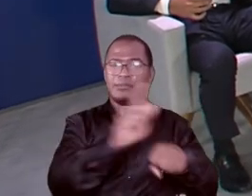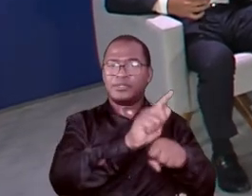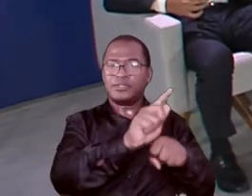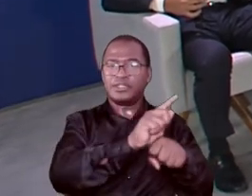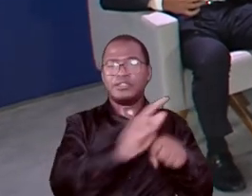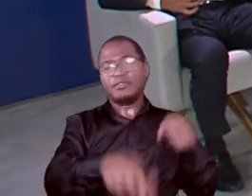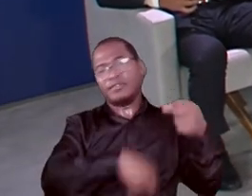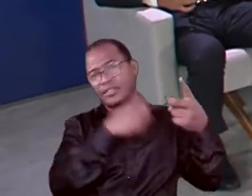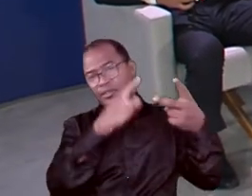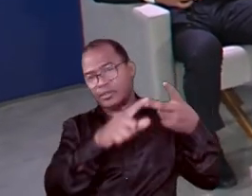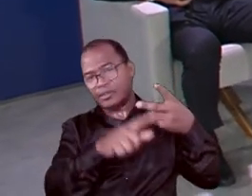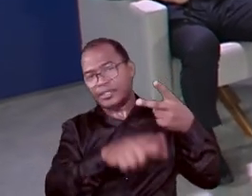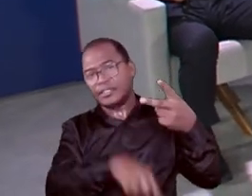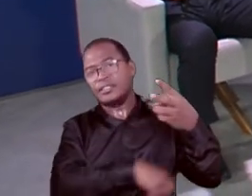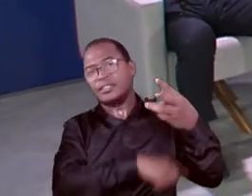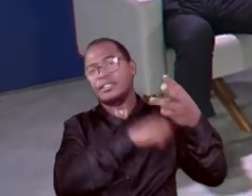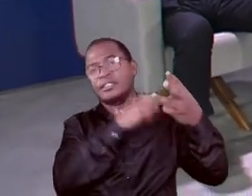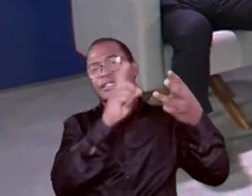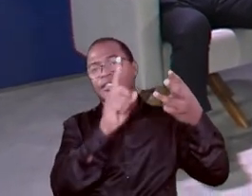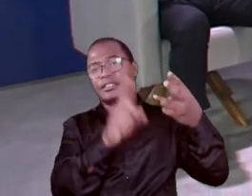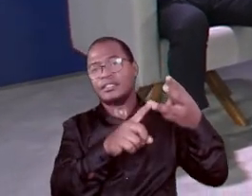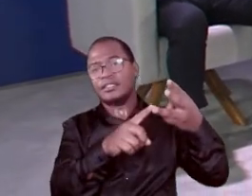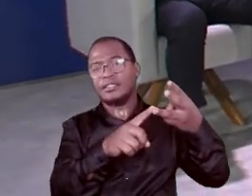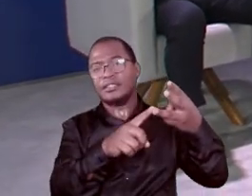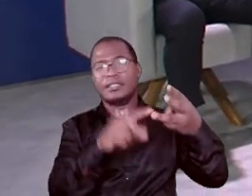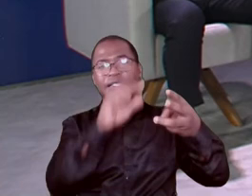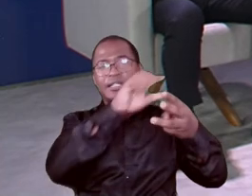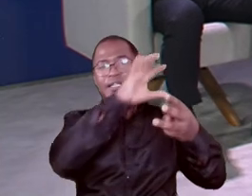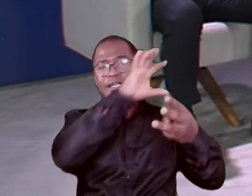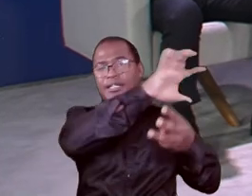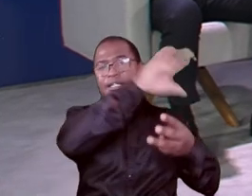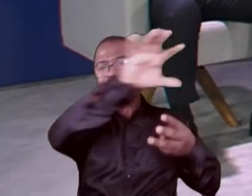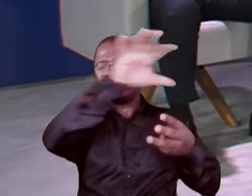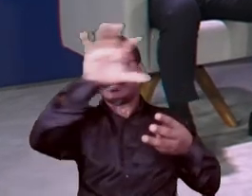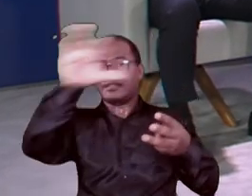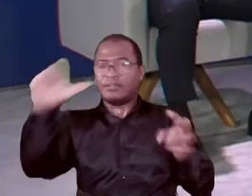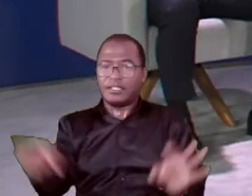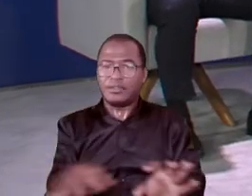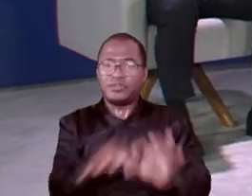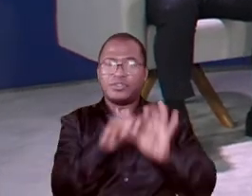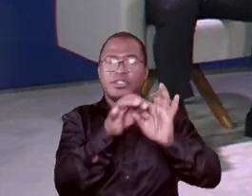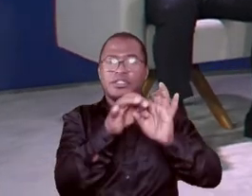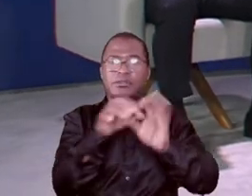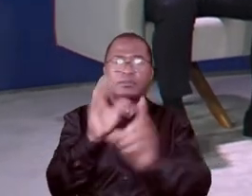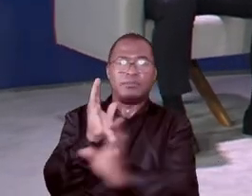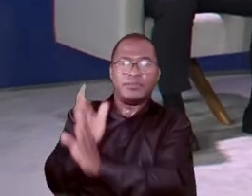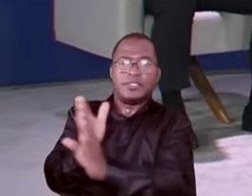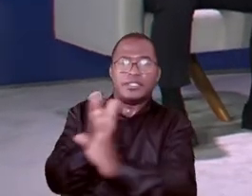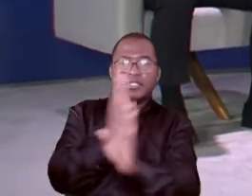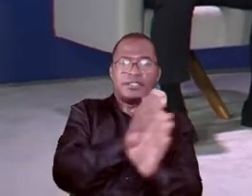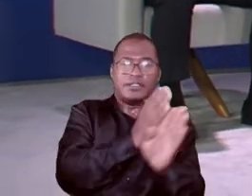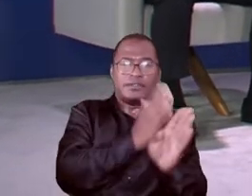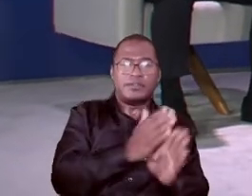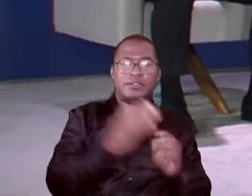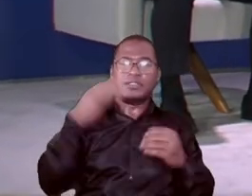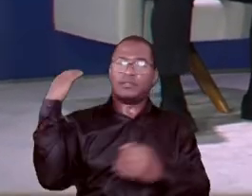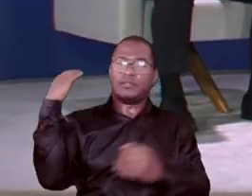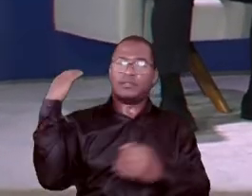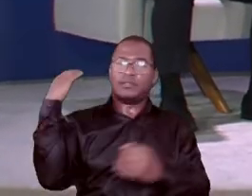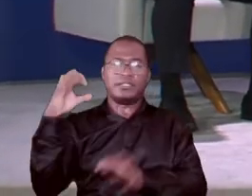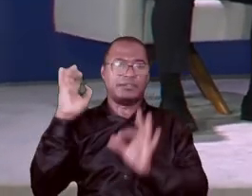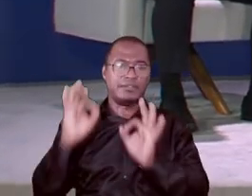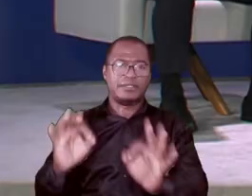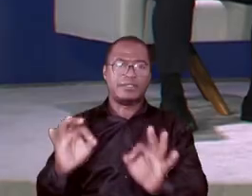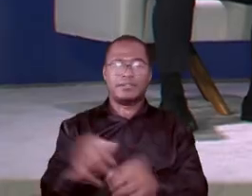outra parte ou seja cada ator tá mais ou menos no seu quadrado né então nós isso é o